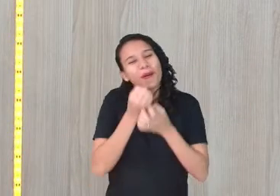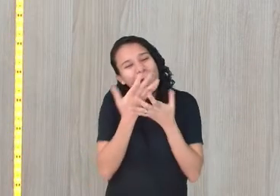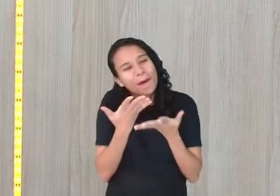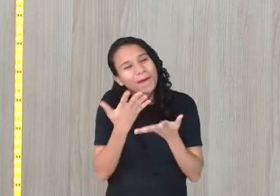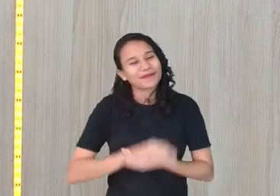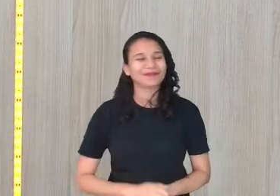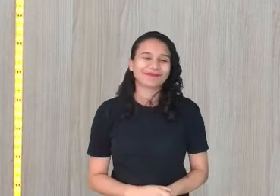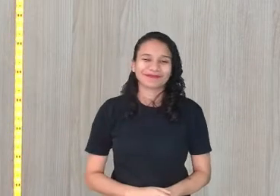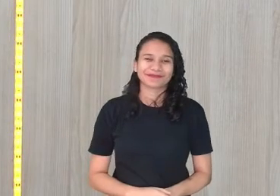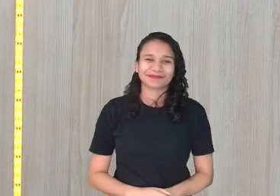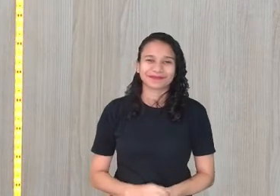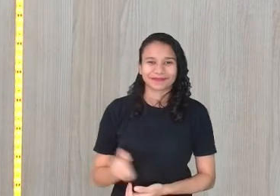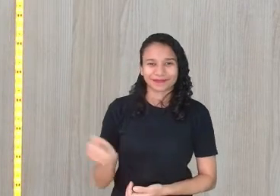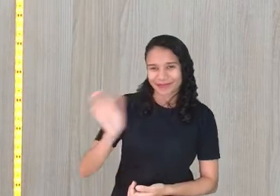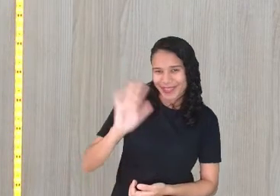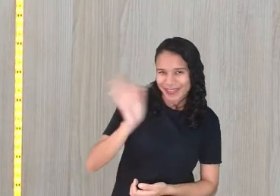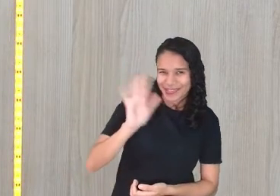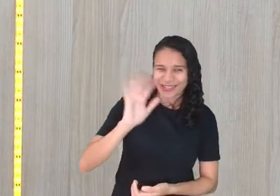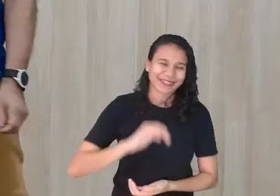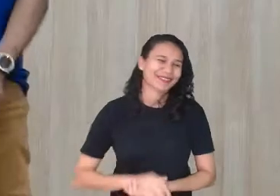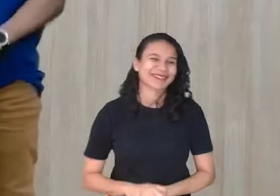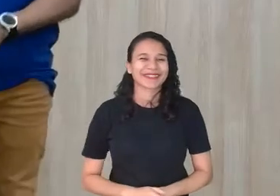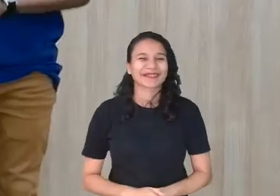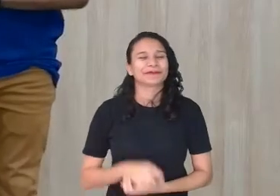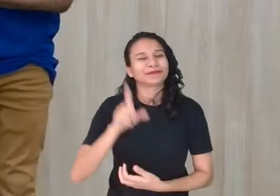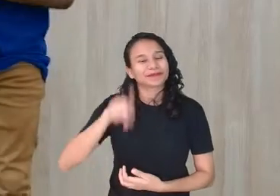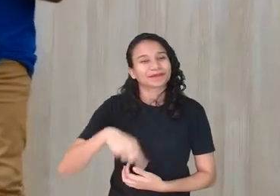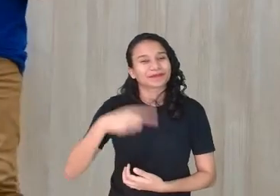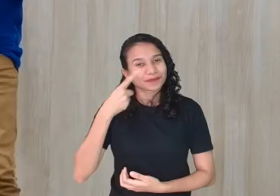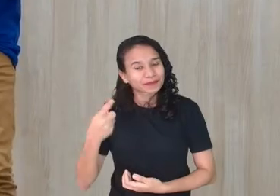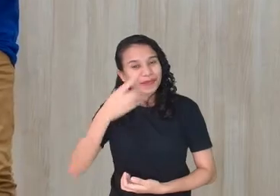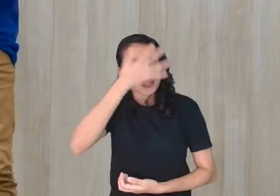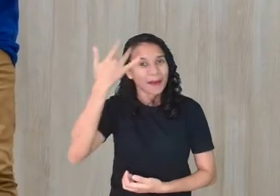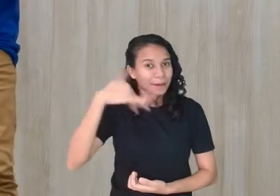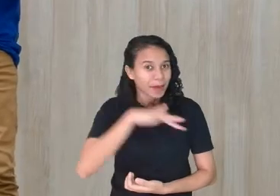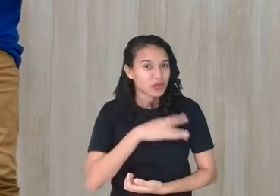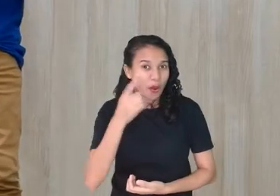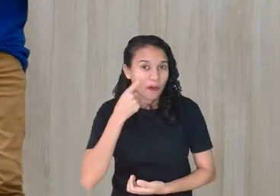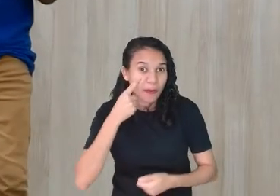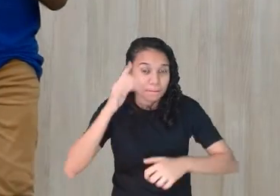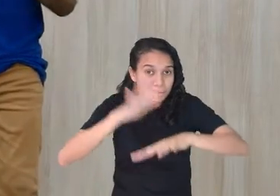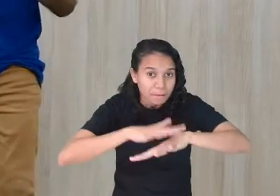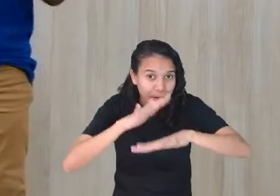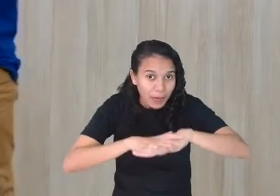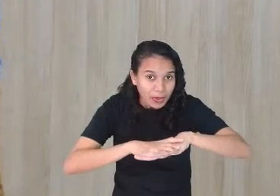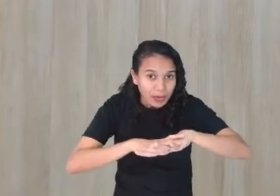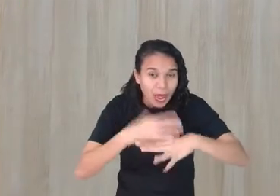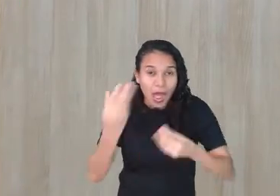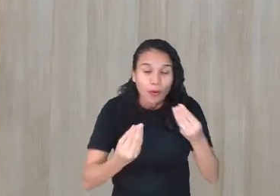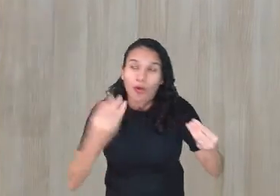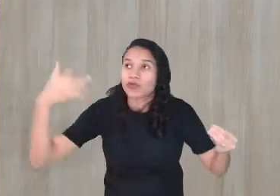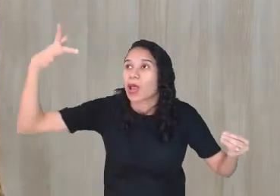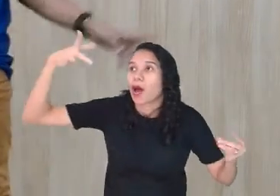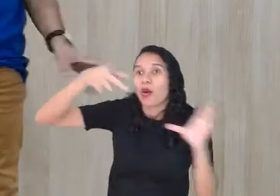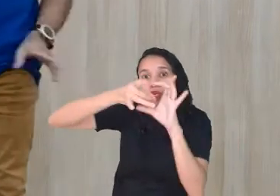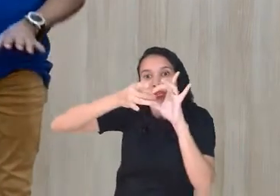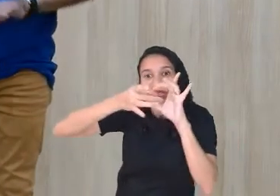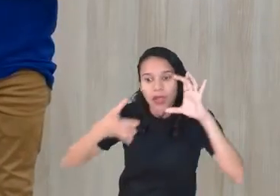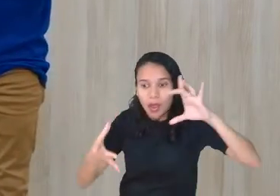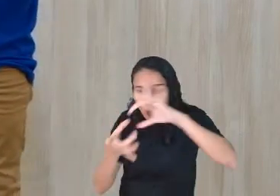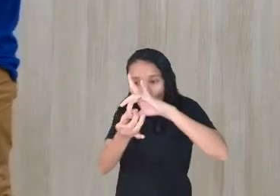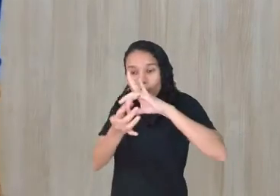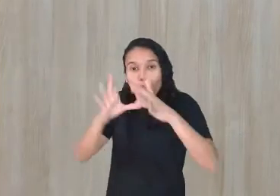gente? Isso Tchau, aí, até a galera. próxima aula. Isso aí, galerinha. Veja que a matemática faz pontos com vários lugares, ó.